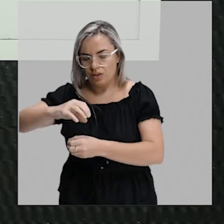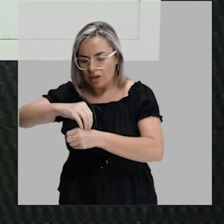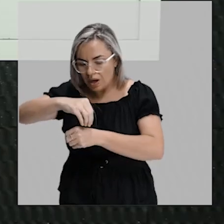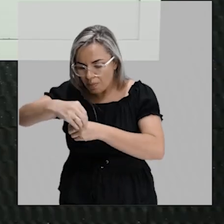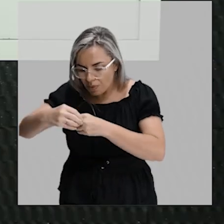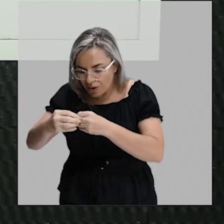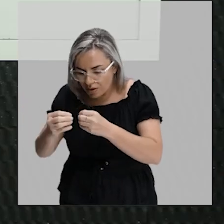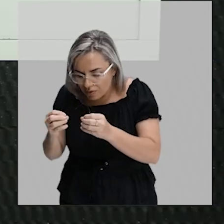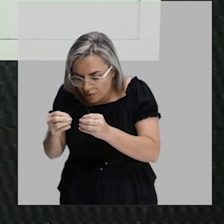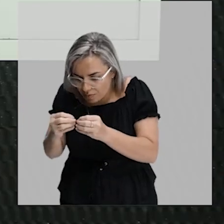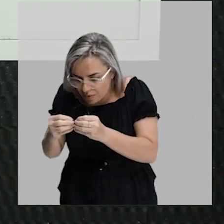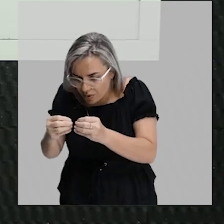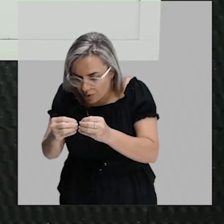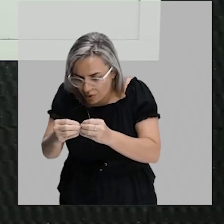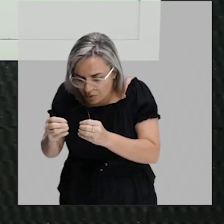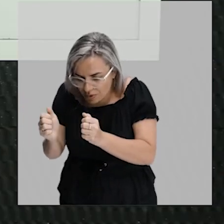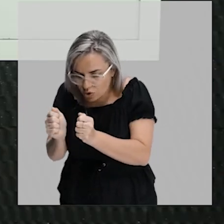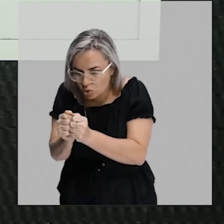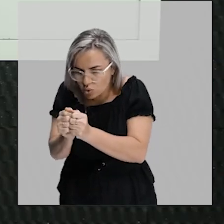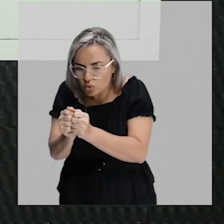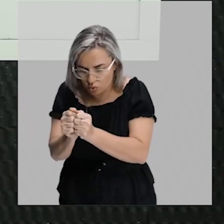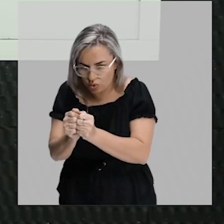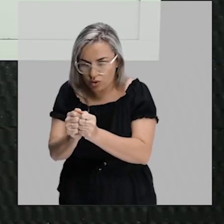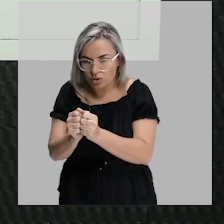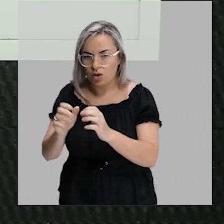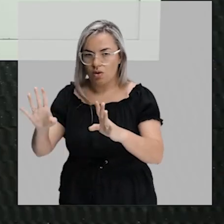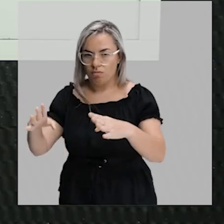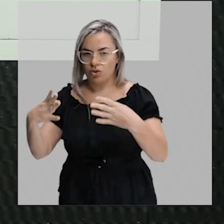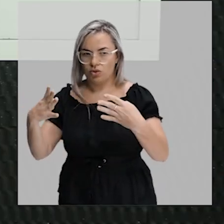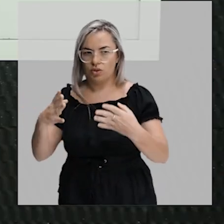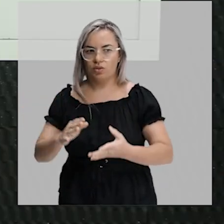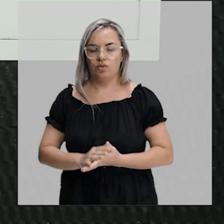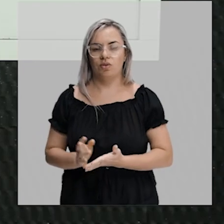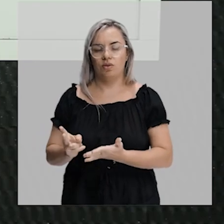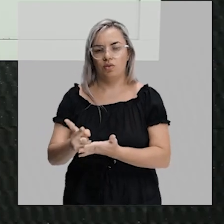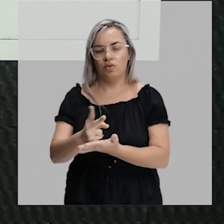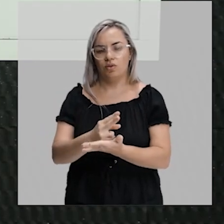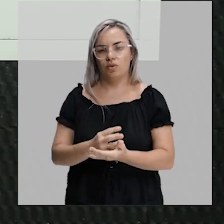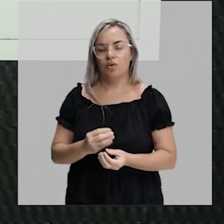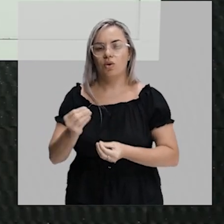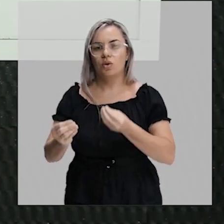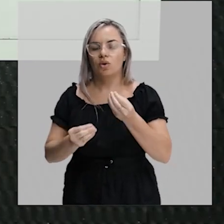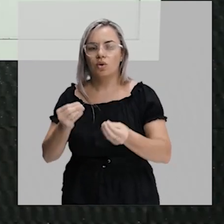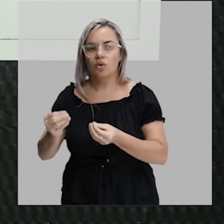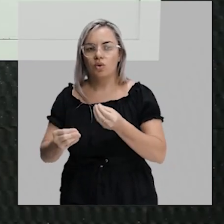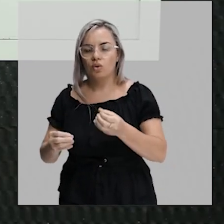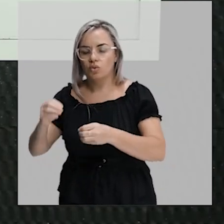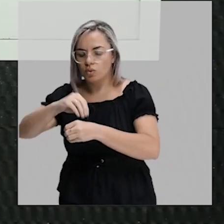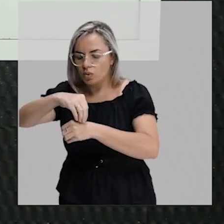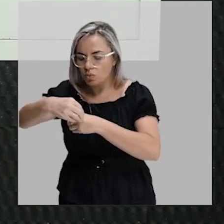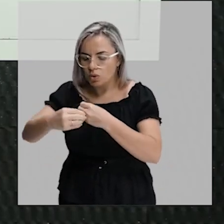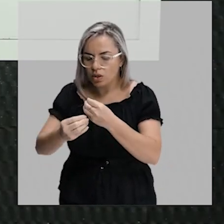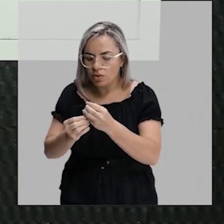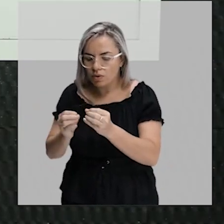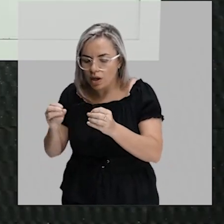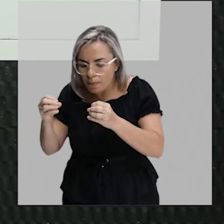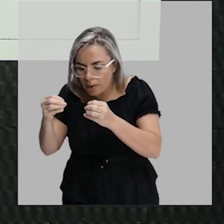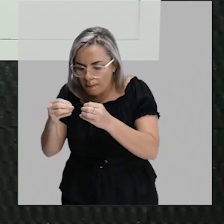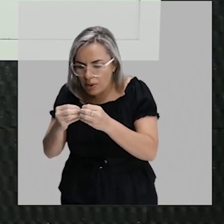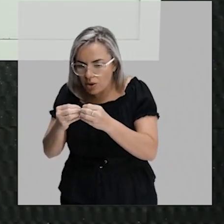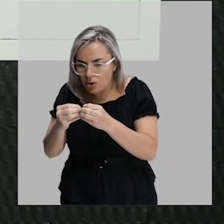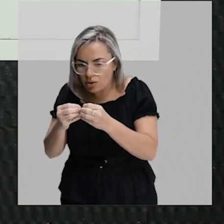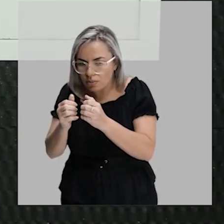mais próximas umas das outras, ok? Como as moléculas ficaram mais próximas umas das outras,